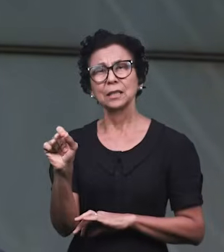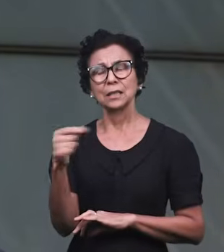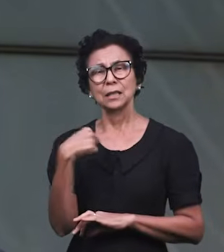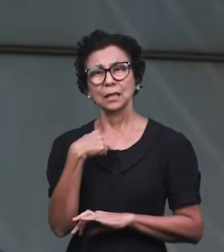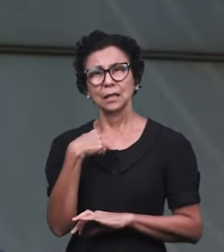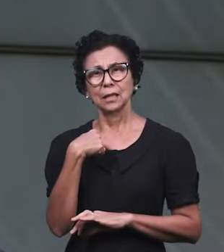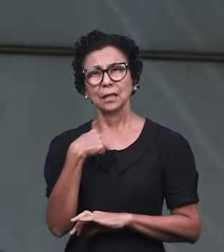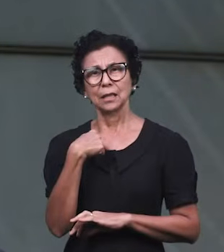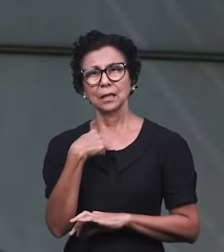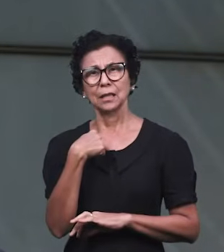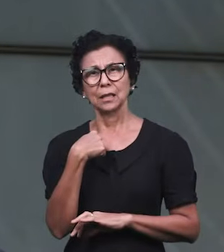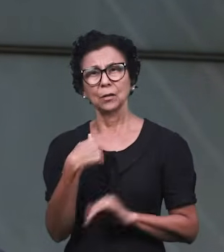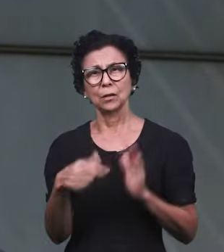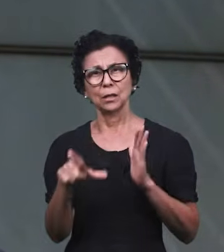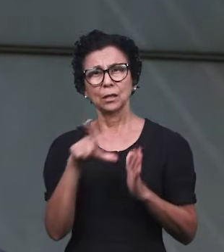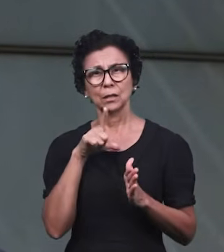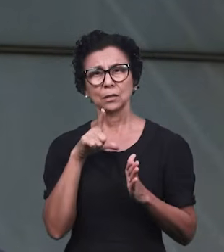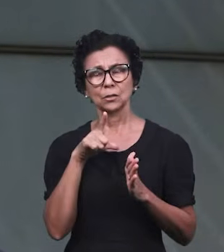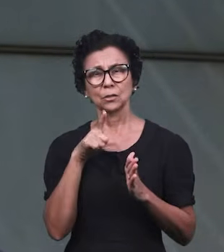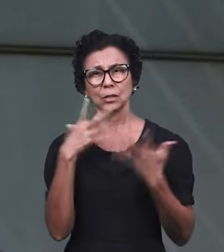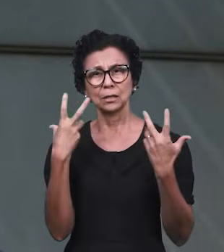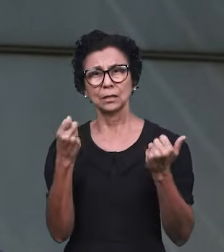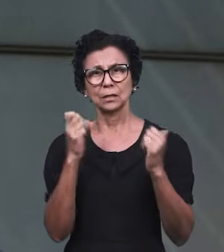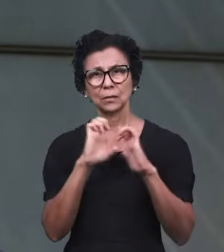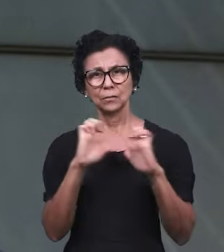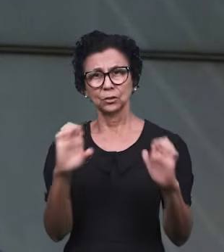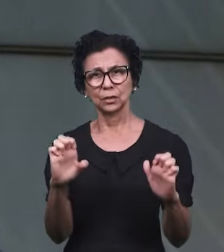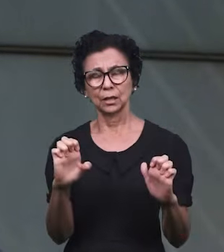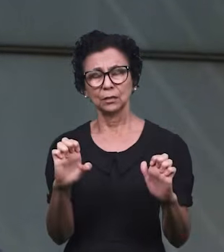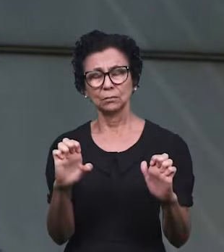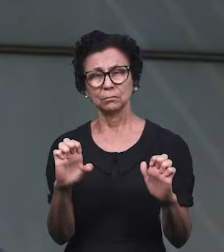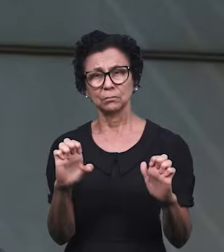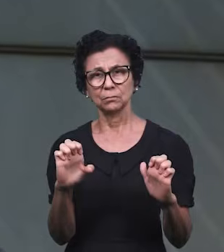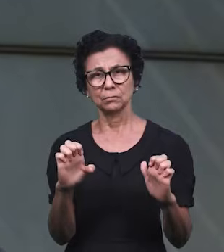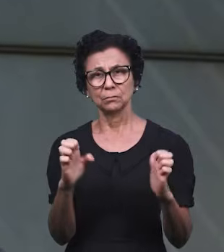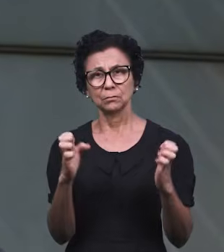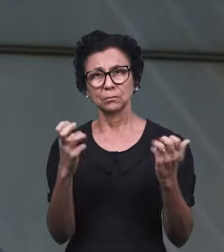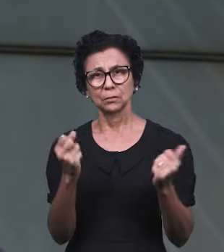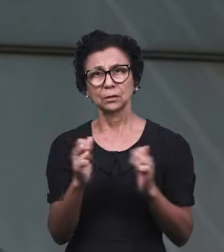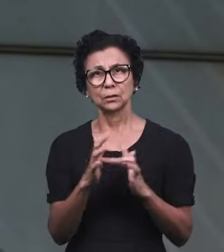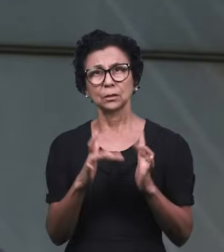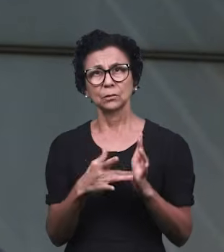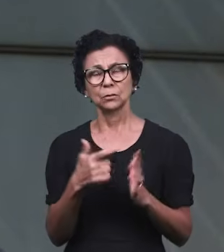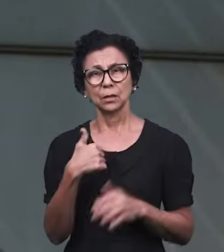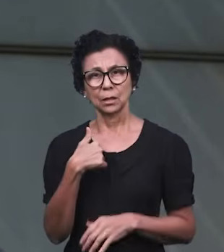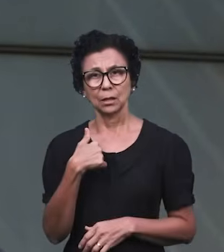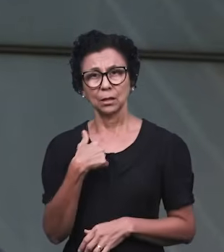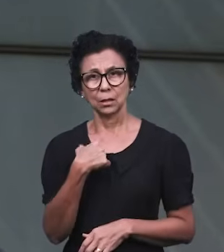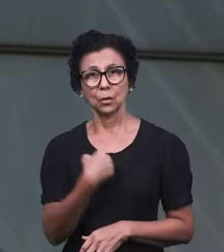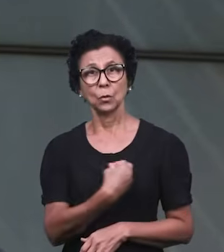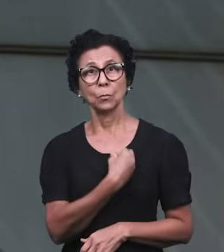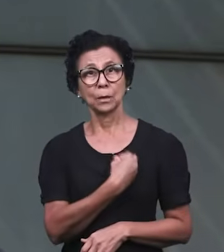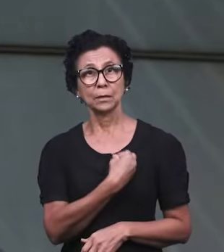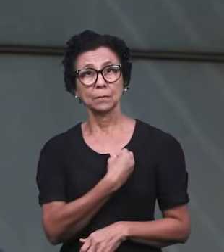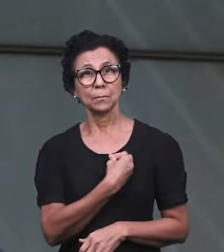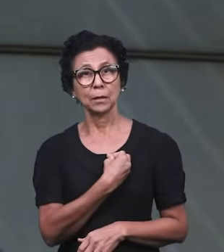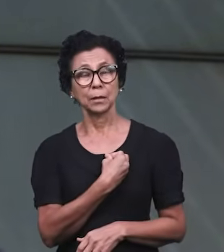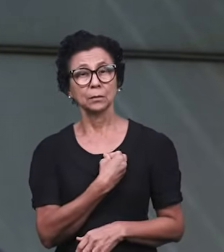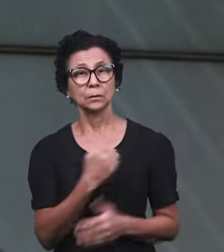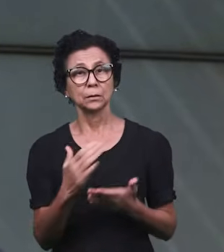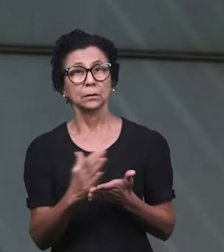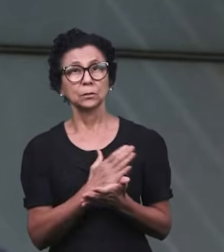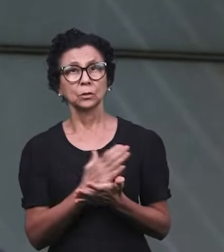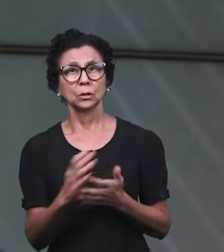participei antes de eu me converter, né? Eu me converti aos 18 anos, mas eu participei de alguns cultos